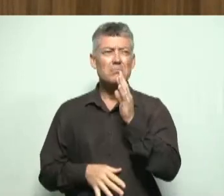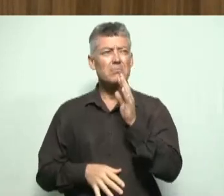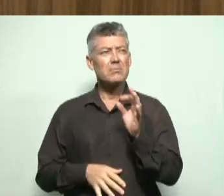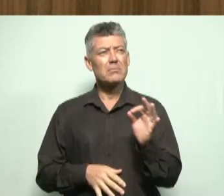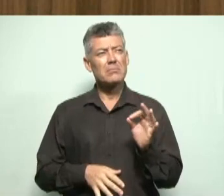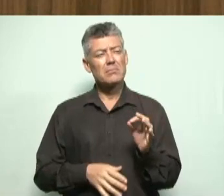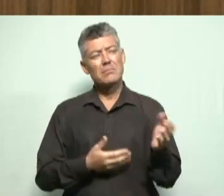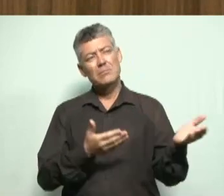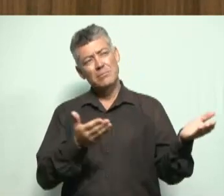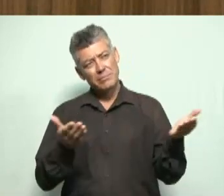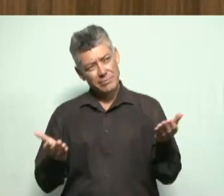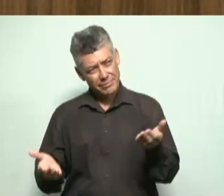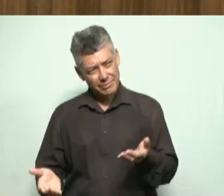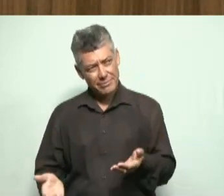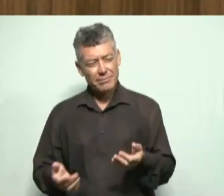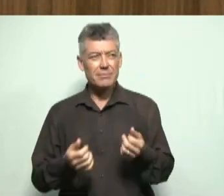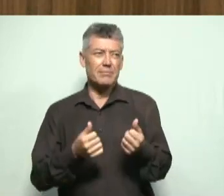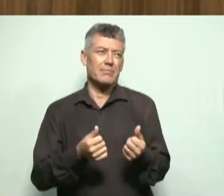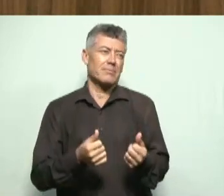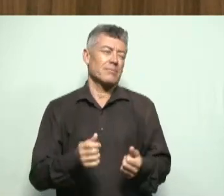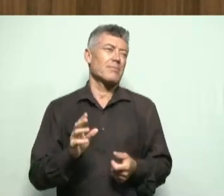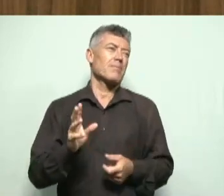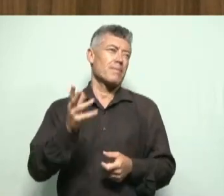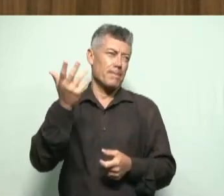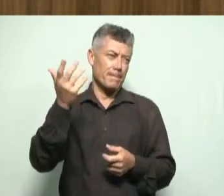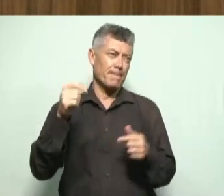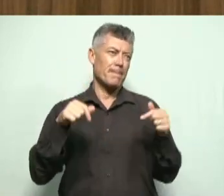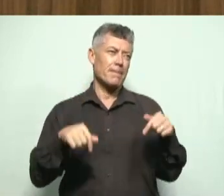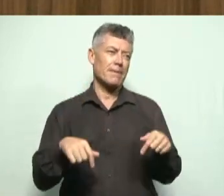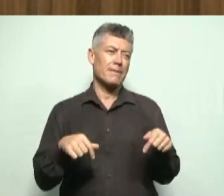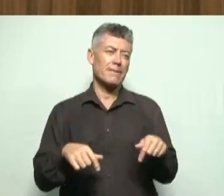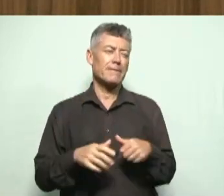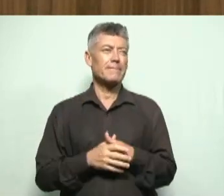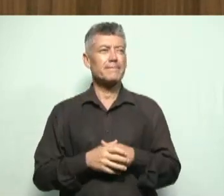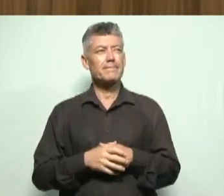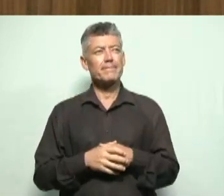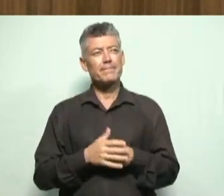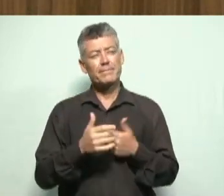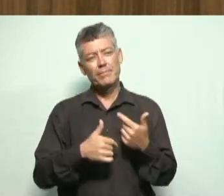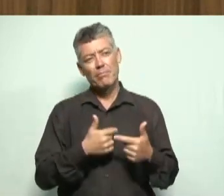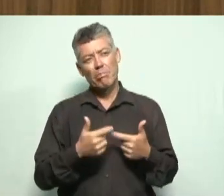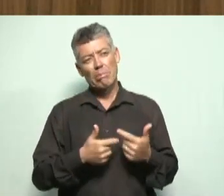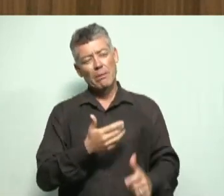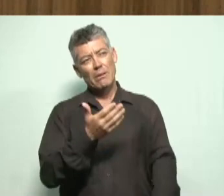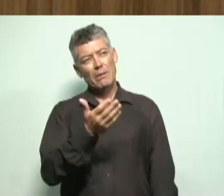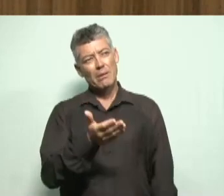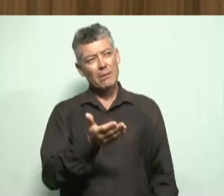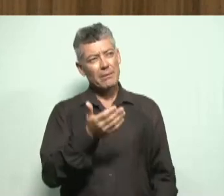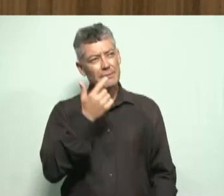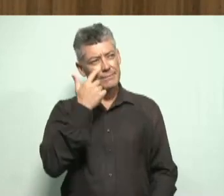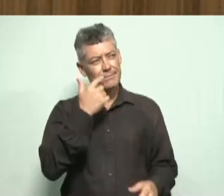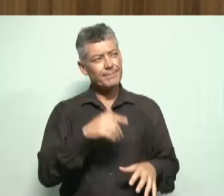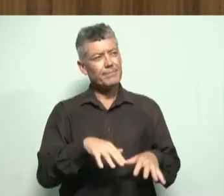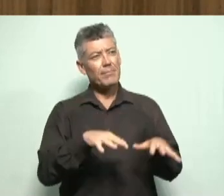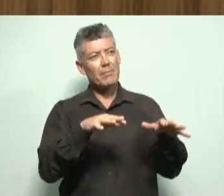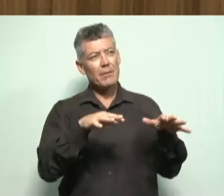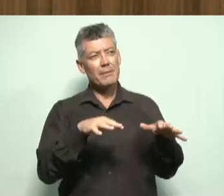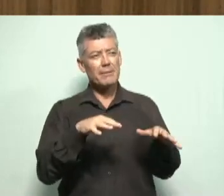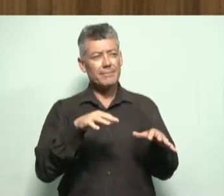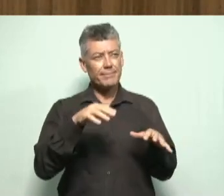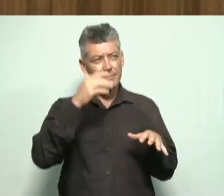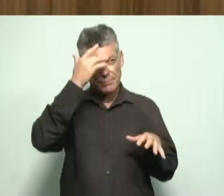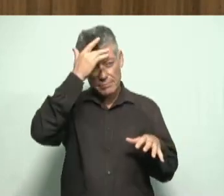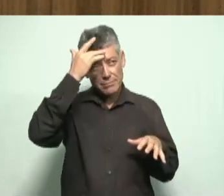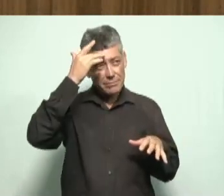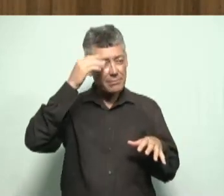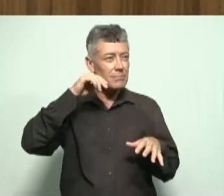seja bem-vindo a essa casa, já homenageei o senhor aqui nessa casa, e que esse seu trabalho seja visto por muitos, que a população de Natal, do Rio Grande do